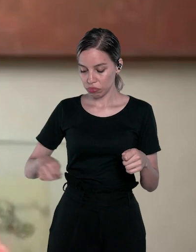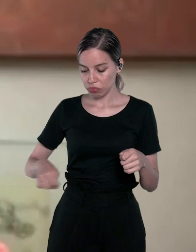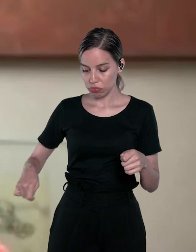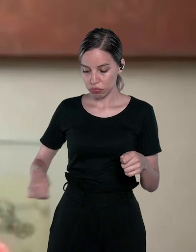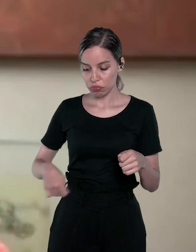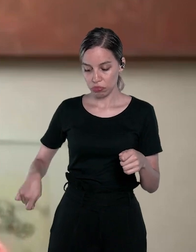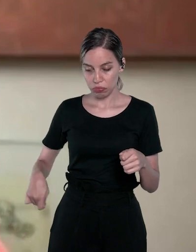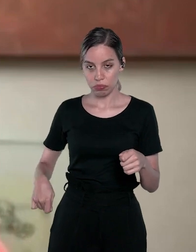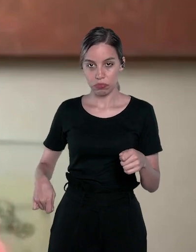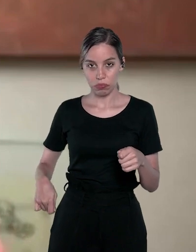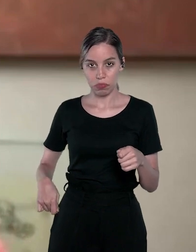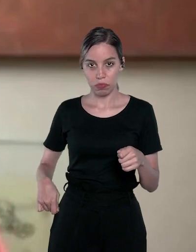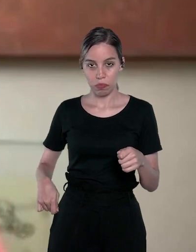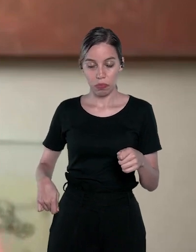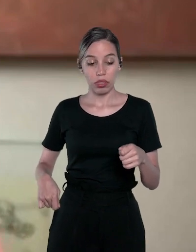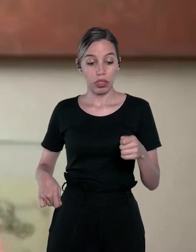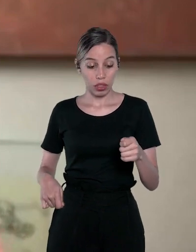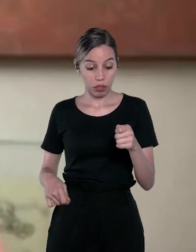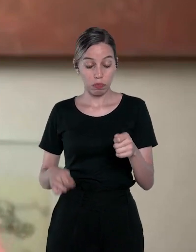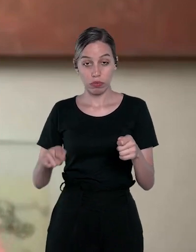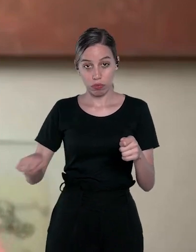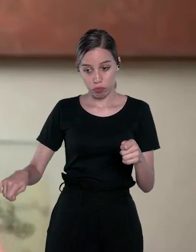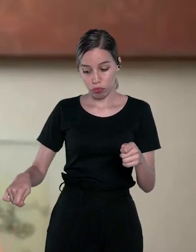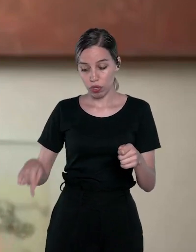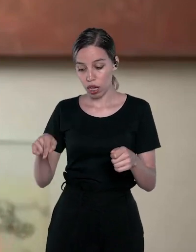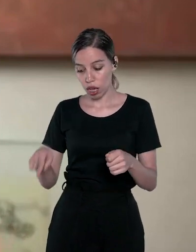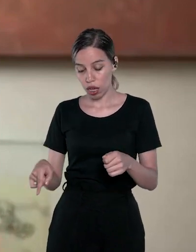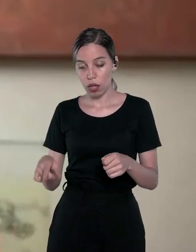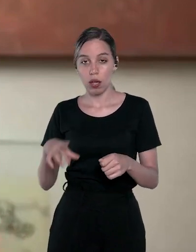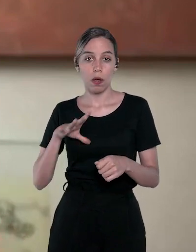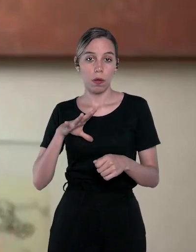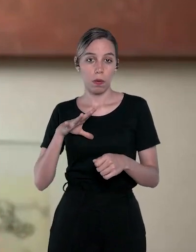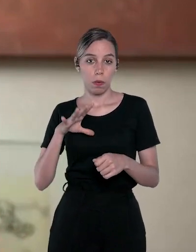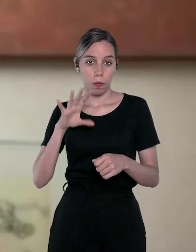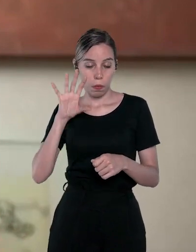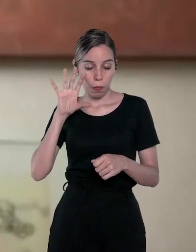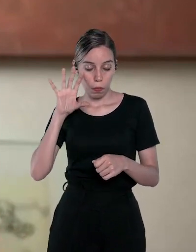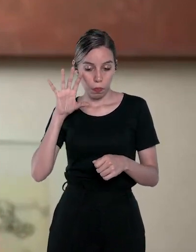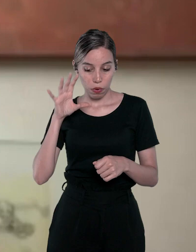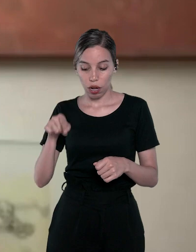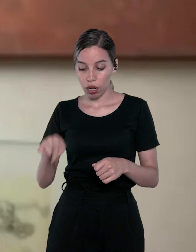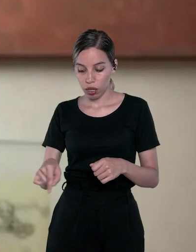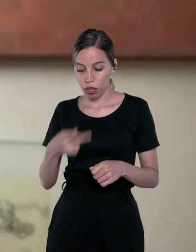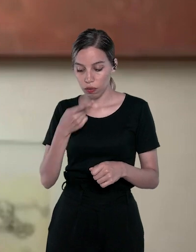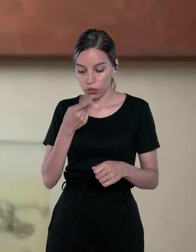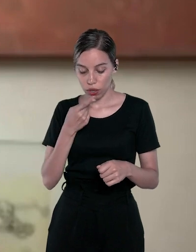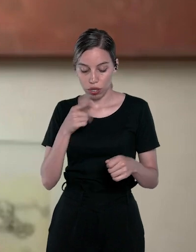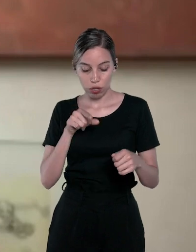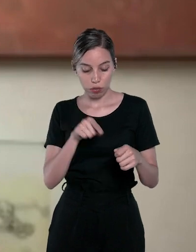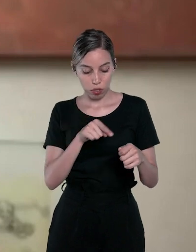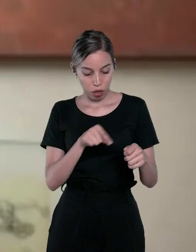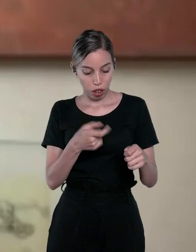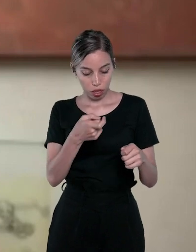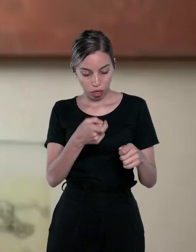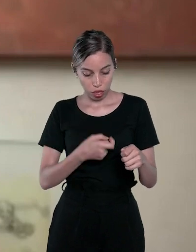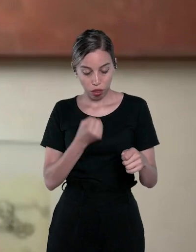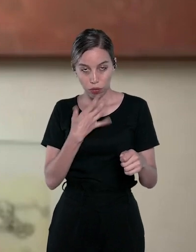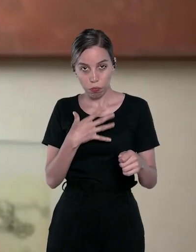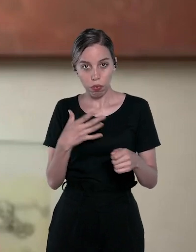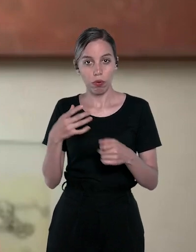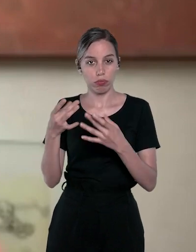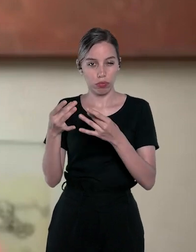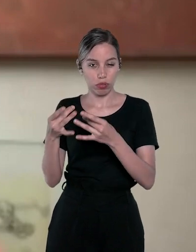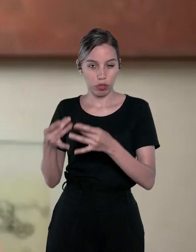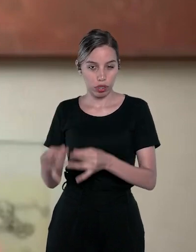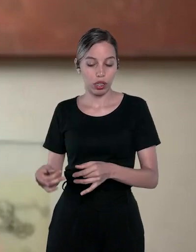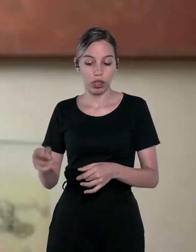aquele que merecia ser reproduzido naquela edição. E eu fui escolhido. Quer dizer, isso foi um